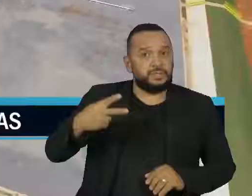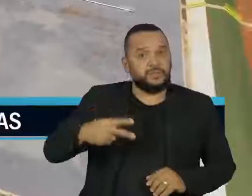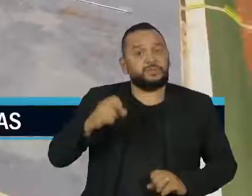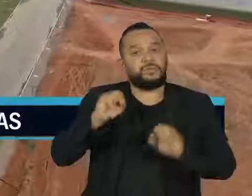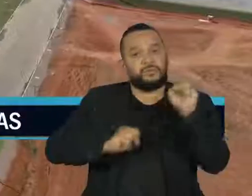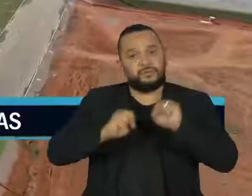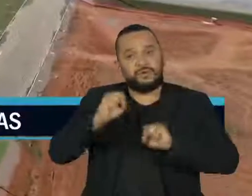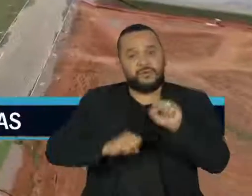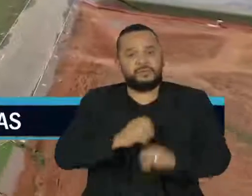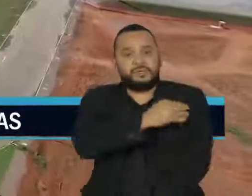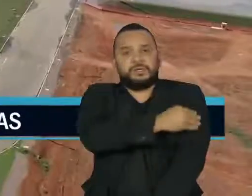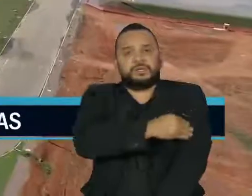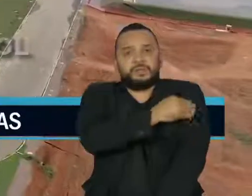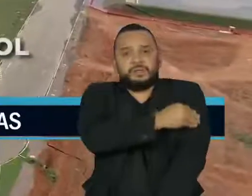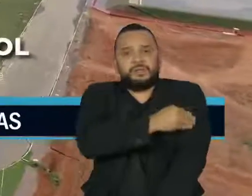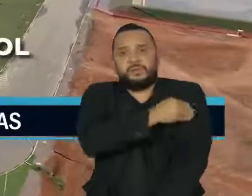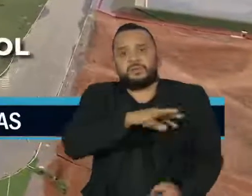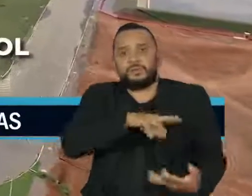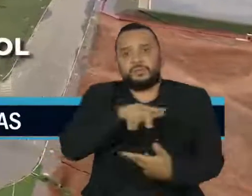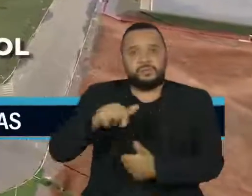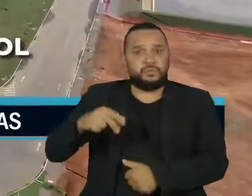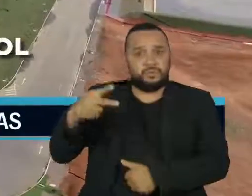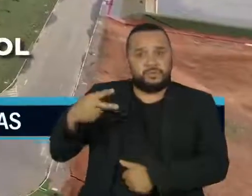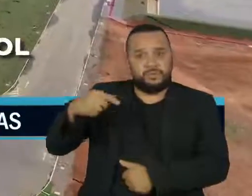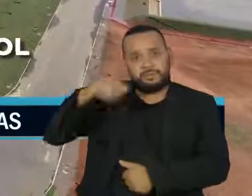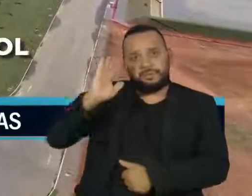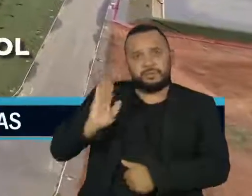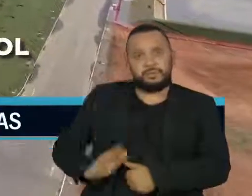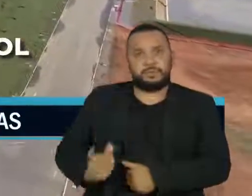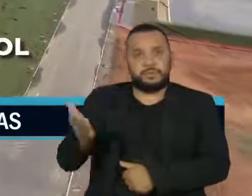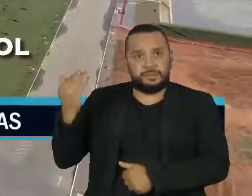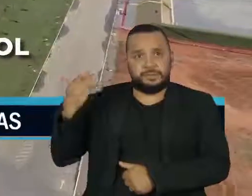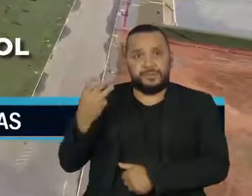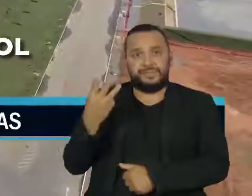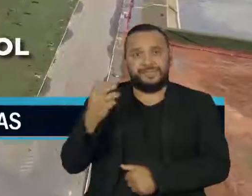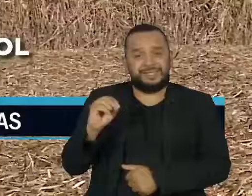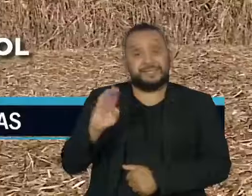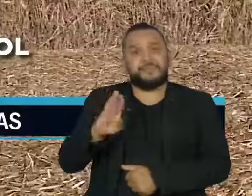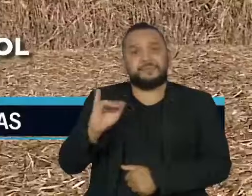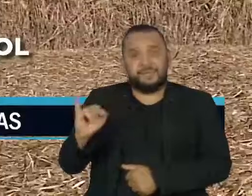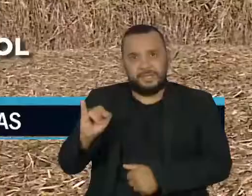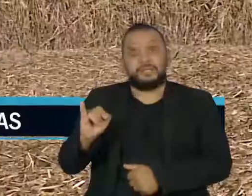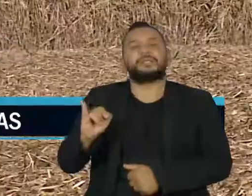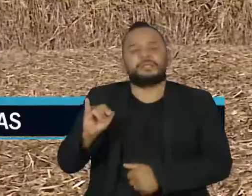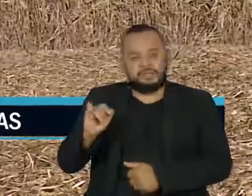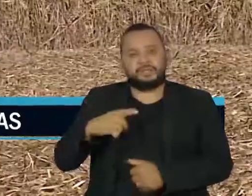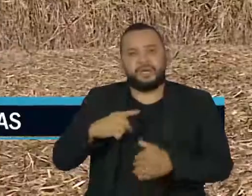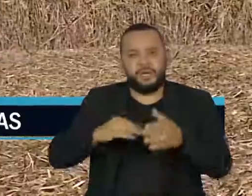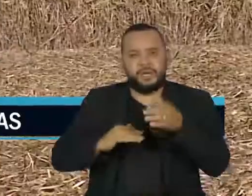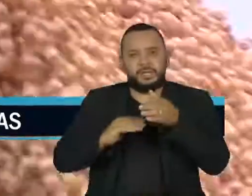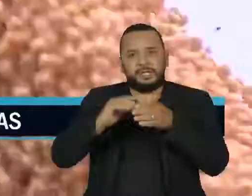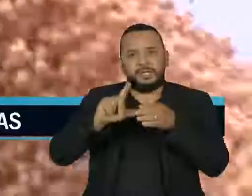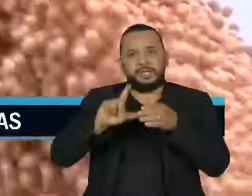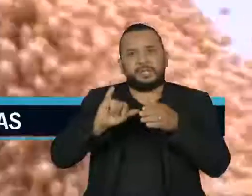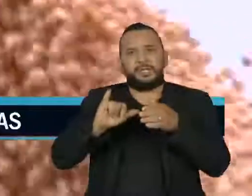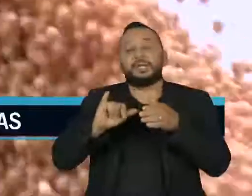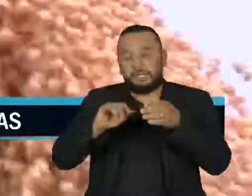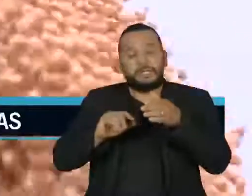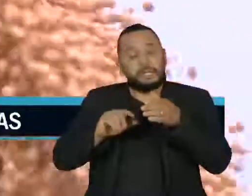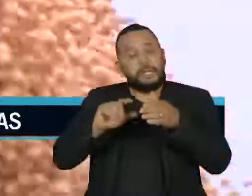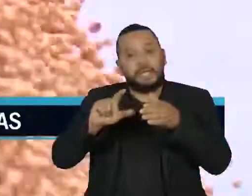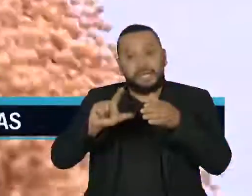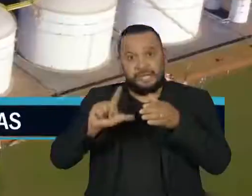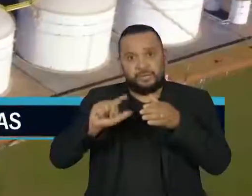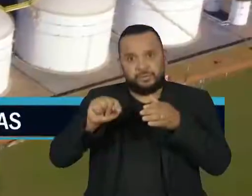mundo. Só na última safra foram mais de 30 bilhões de litros produzidos a partir da cana e, em menor escala,